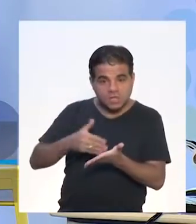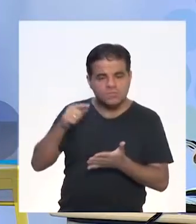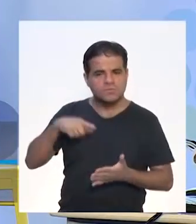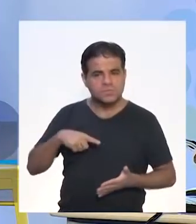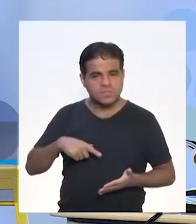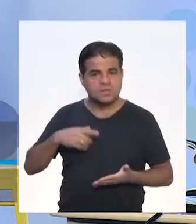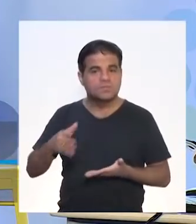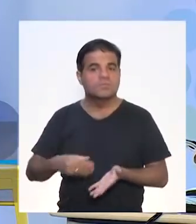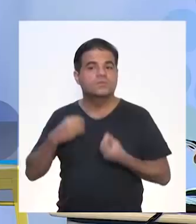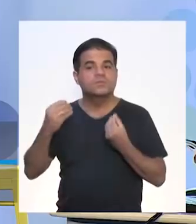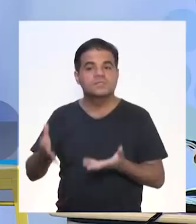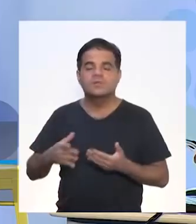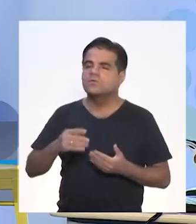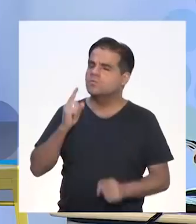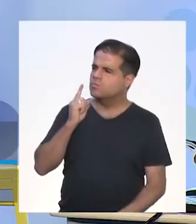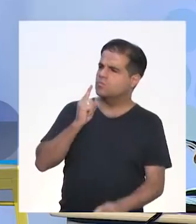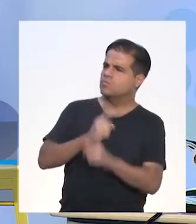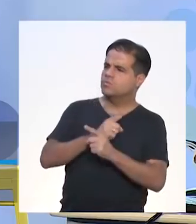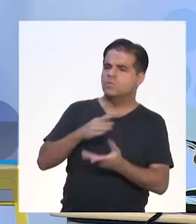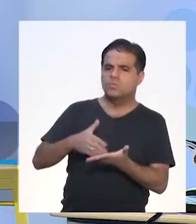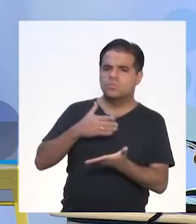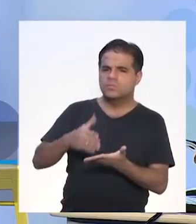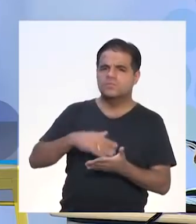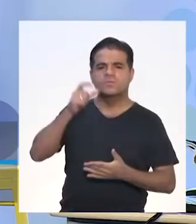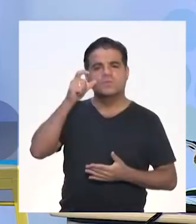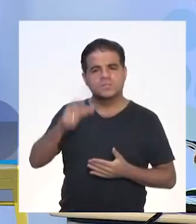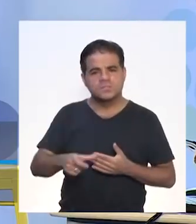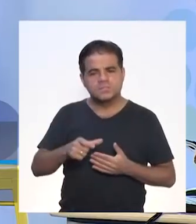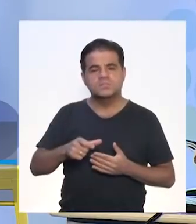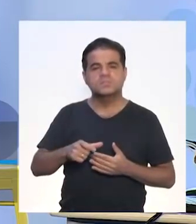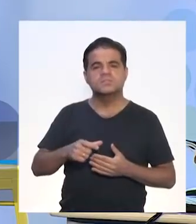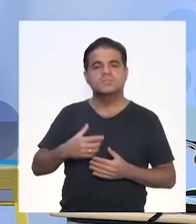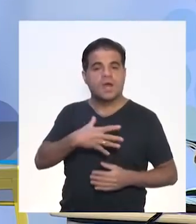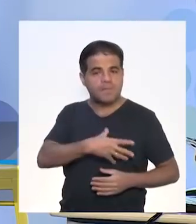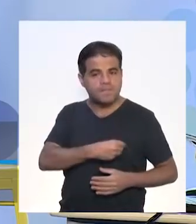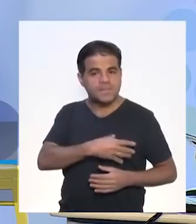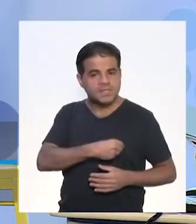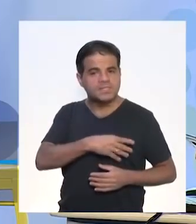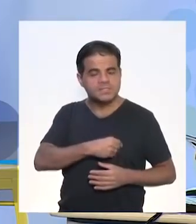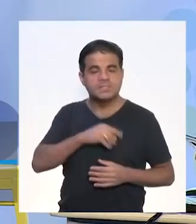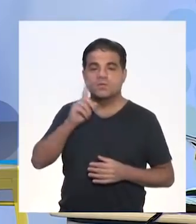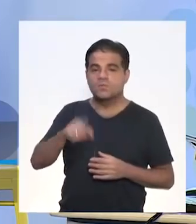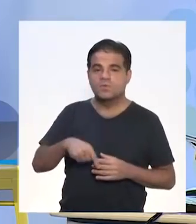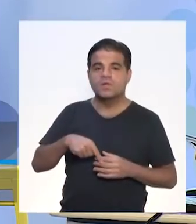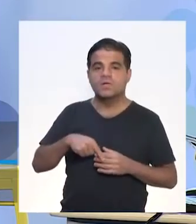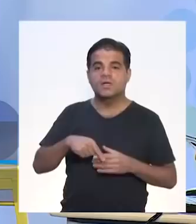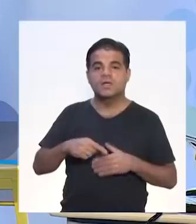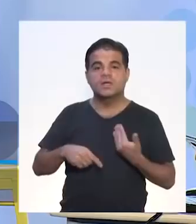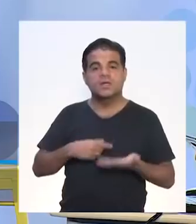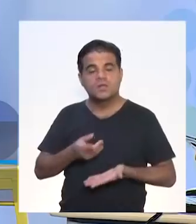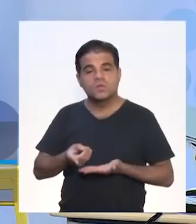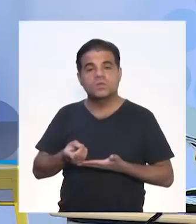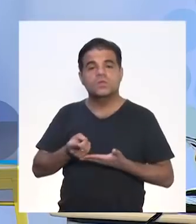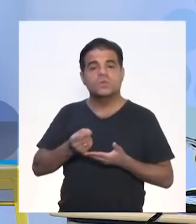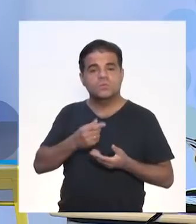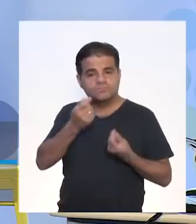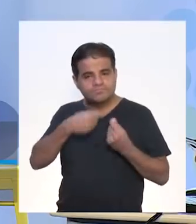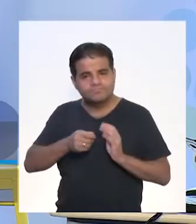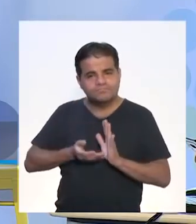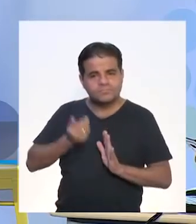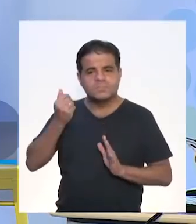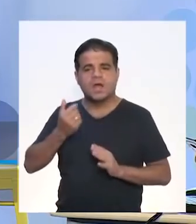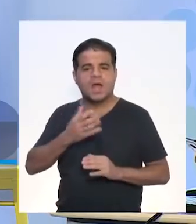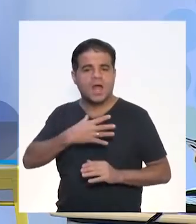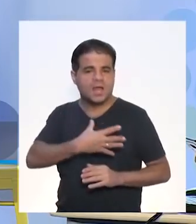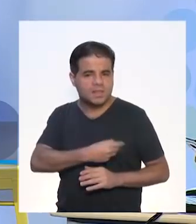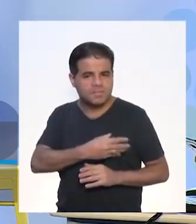né? E eu achei um livro bem interessante, que chama A Amamentação e o Desdesign da Mamadeira. E tem